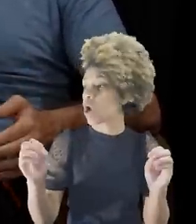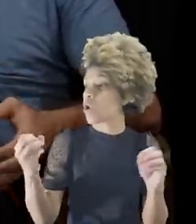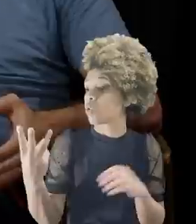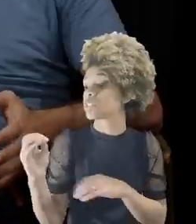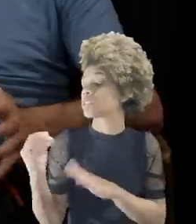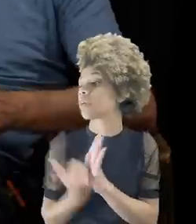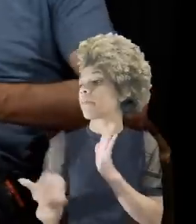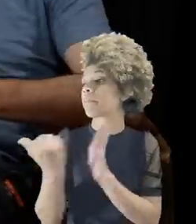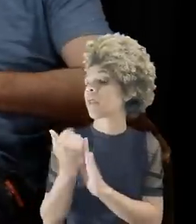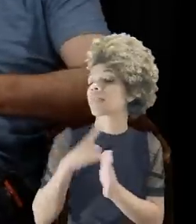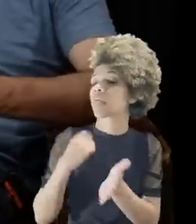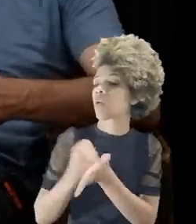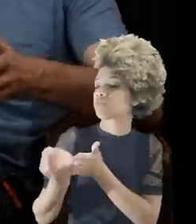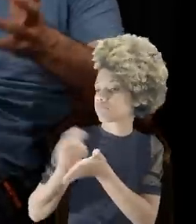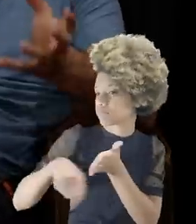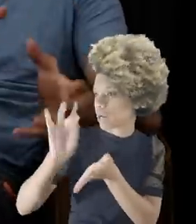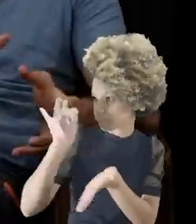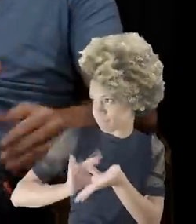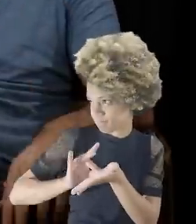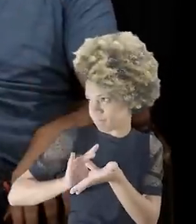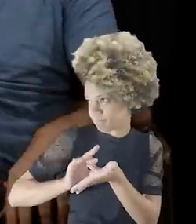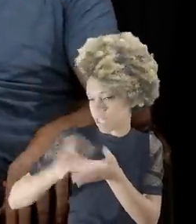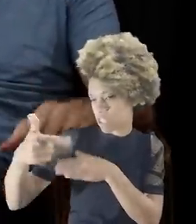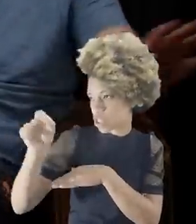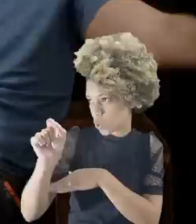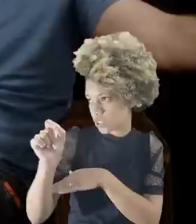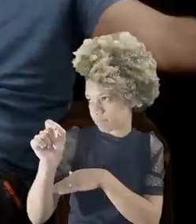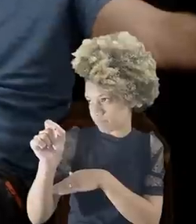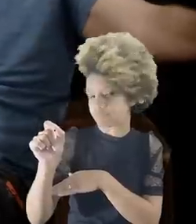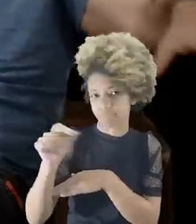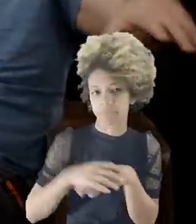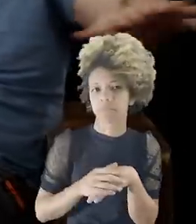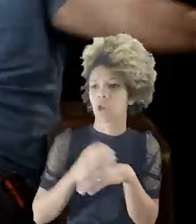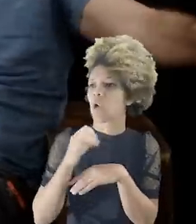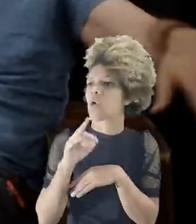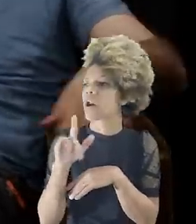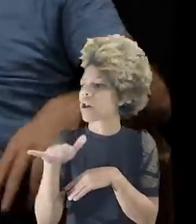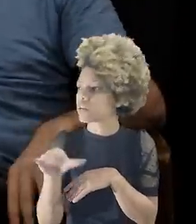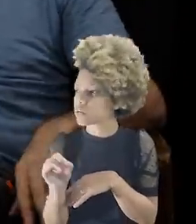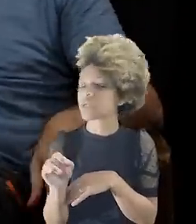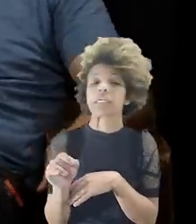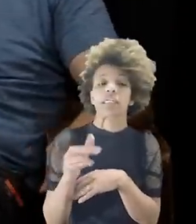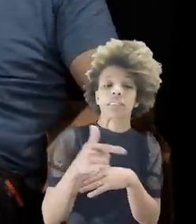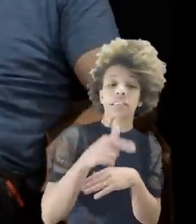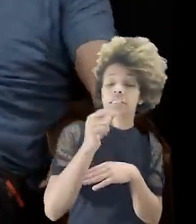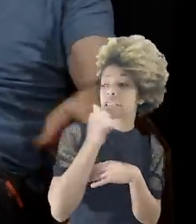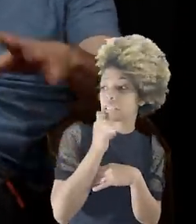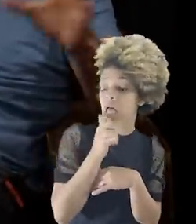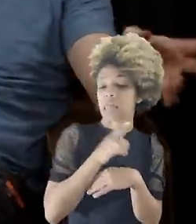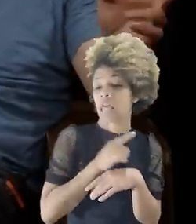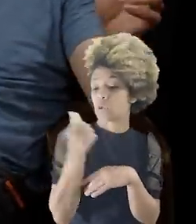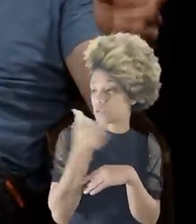escolhidos os 30 primeiros eles têm contratos garantidos Então você está escolhidos foi escolhido pelo a Orlando médio que na sexta escolha